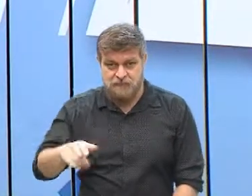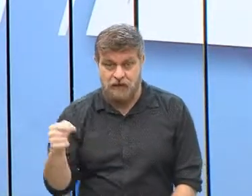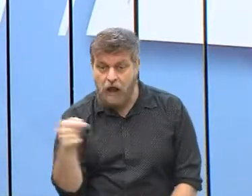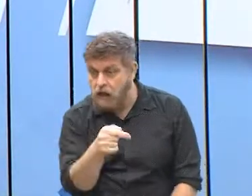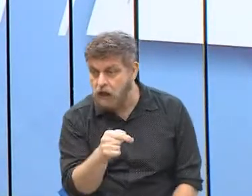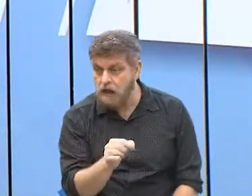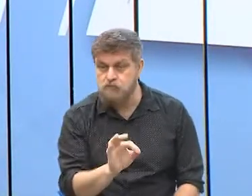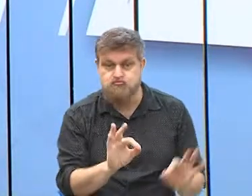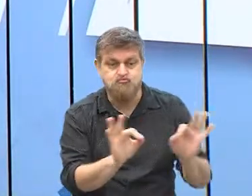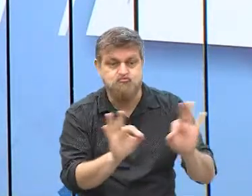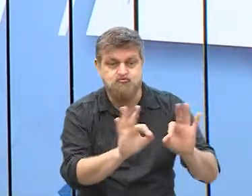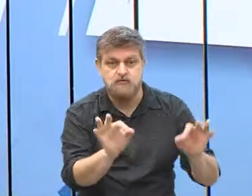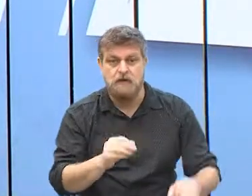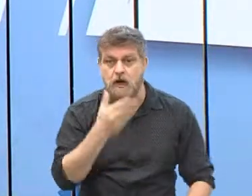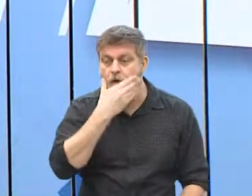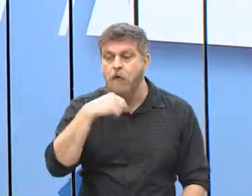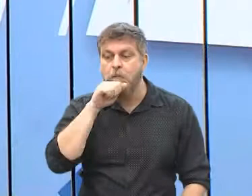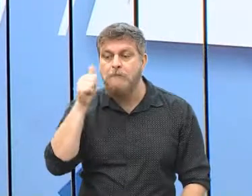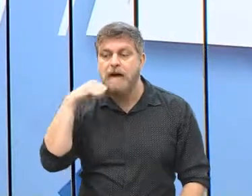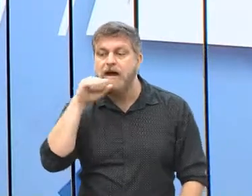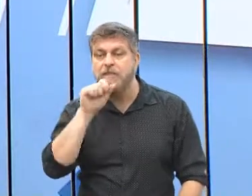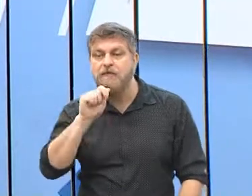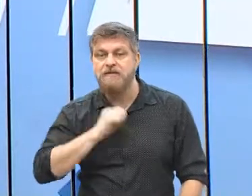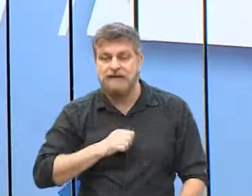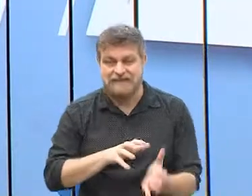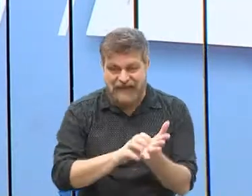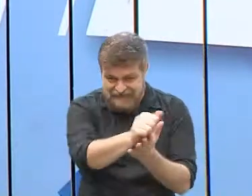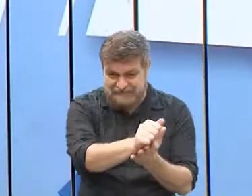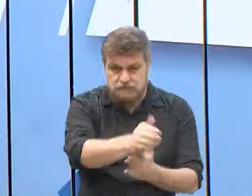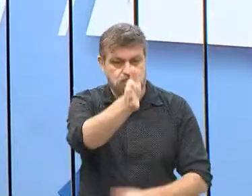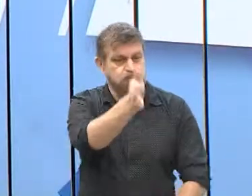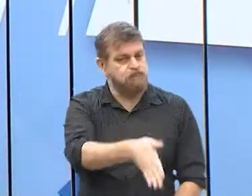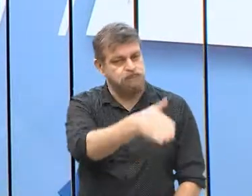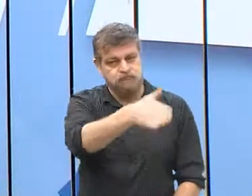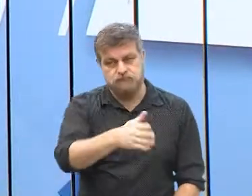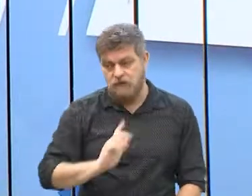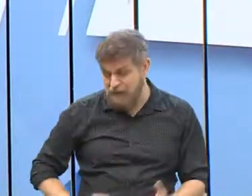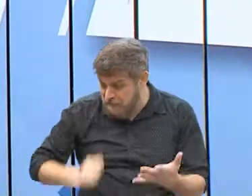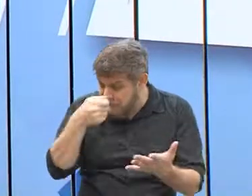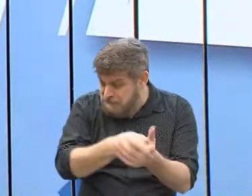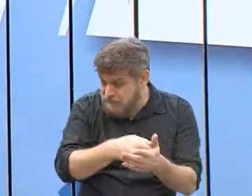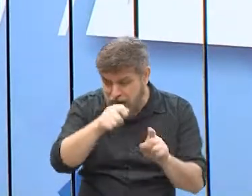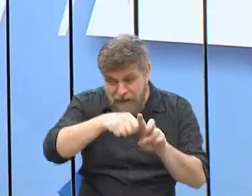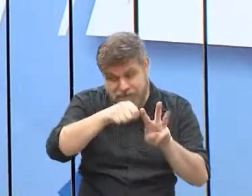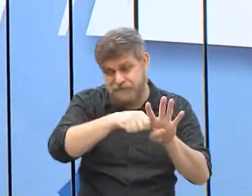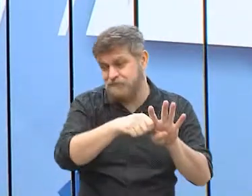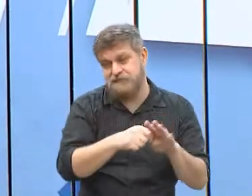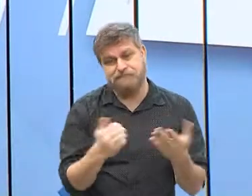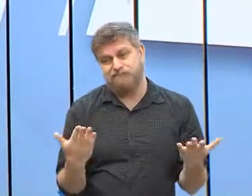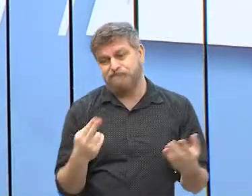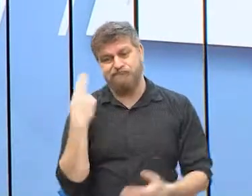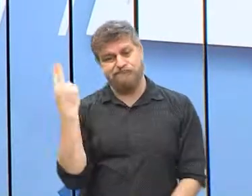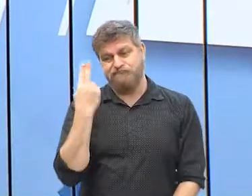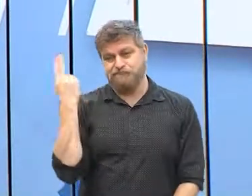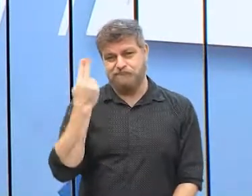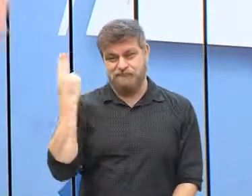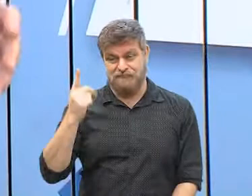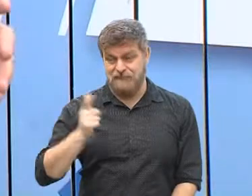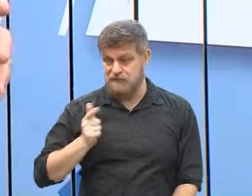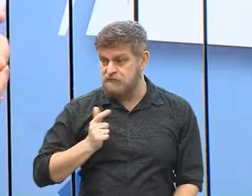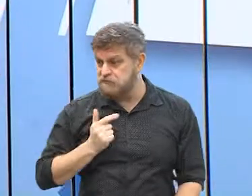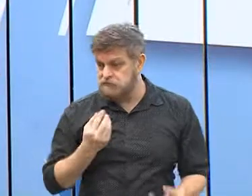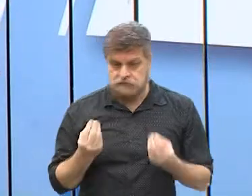lá, os pais, muitos estão suspendendo os contratos ou deixando de pagar as mensalidades. Né? Então, houve um